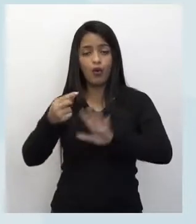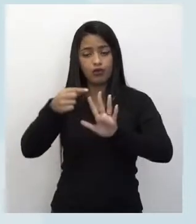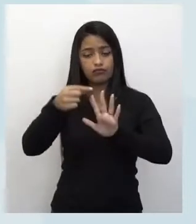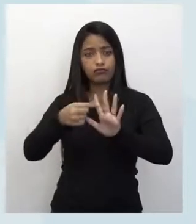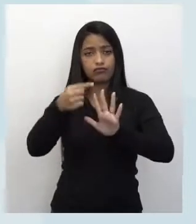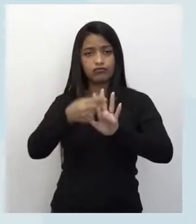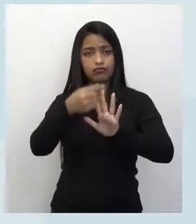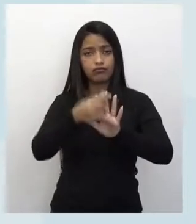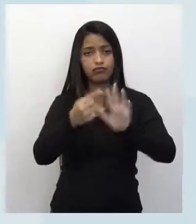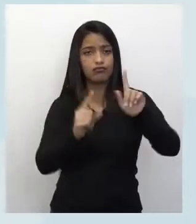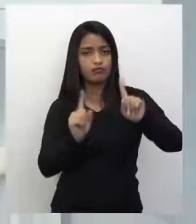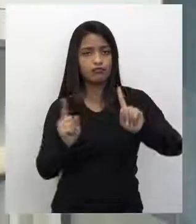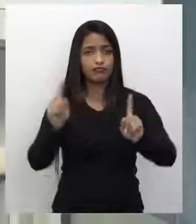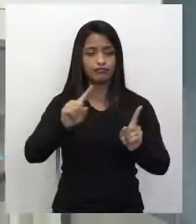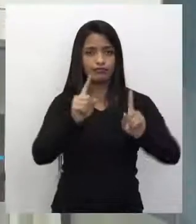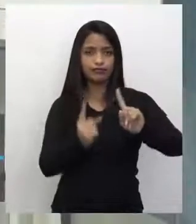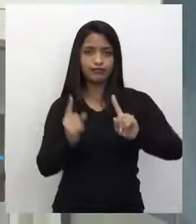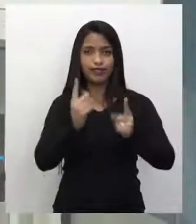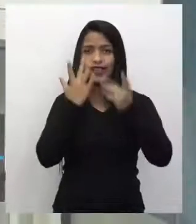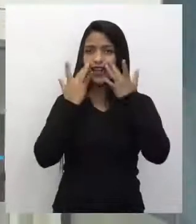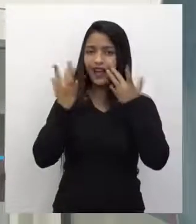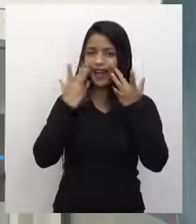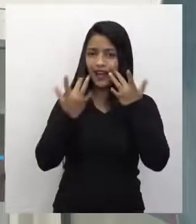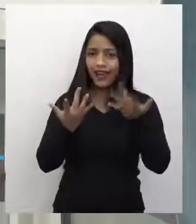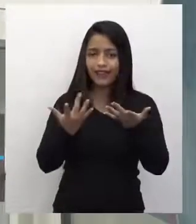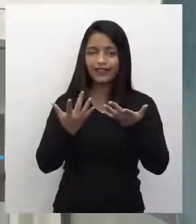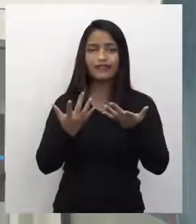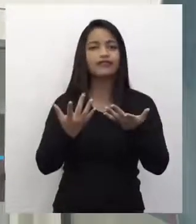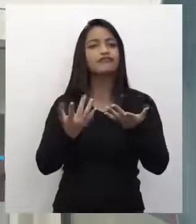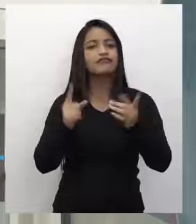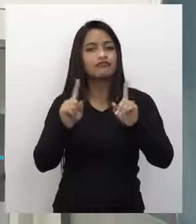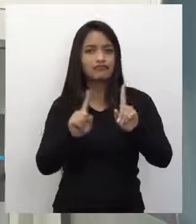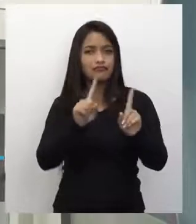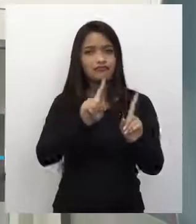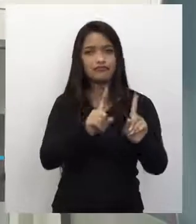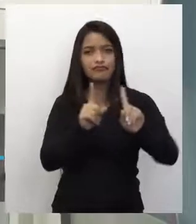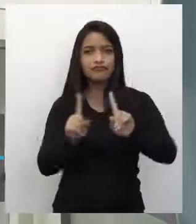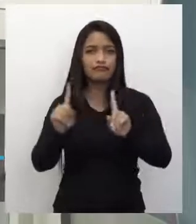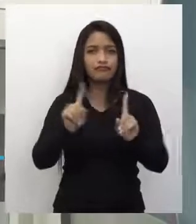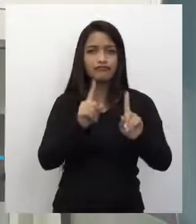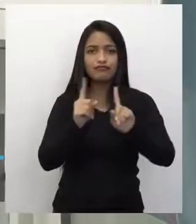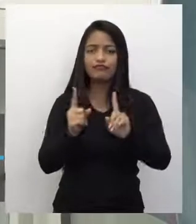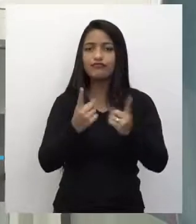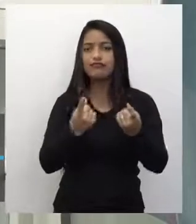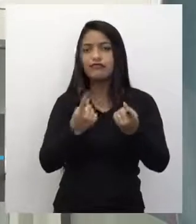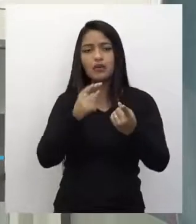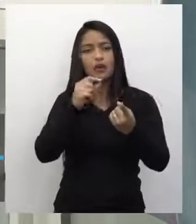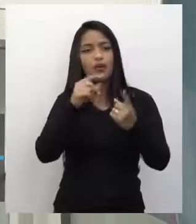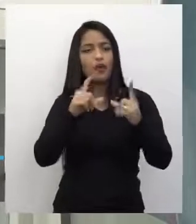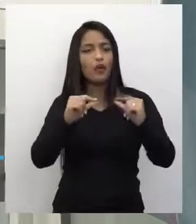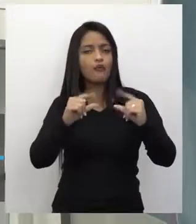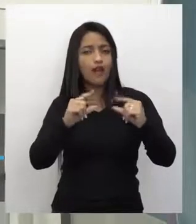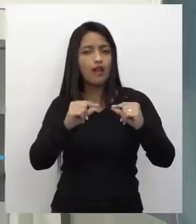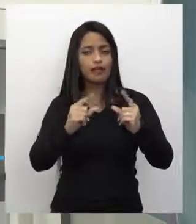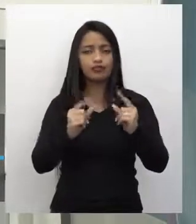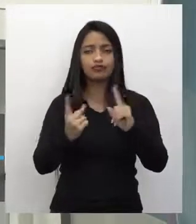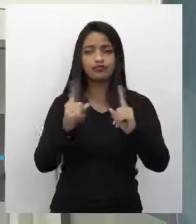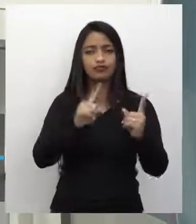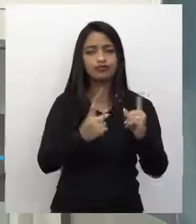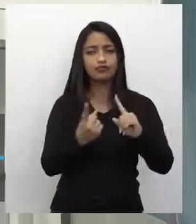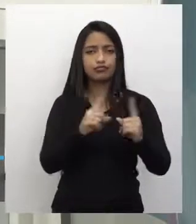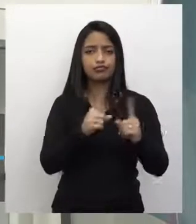um teatrinho de dedo, se você quiser, e manda para mim, faz com o celular, faz um teatrinho com o dedo assim, ó. Manda um dedo conversando com o outro, manda